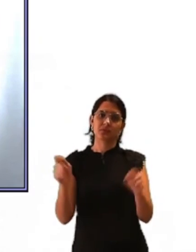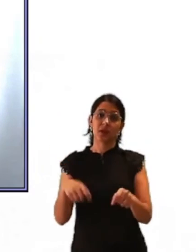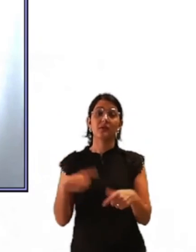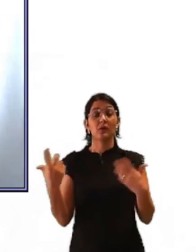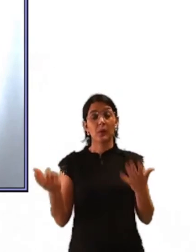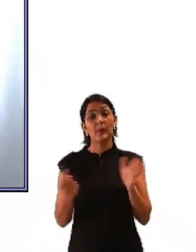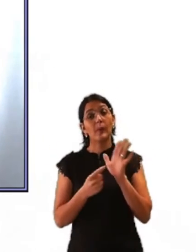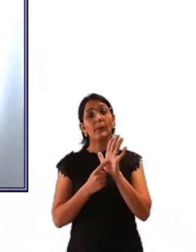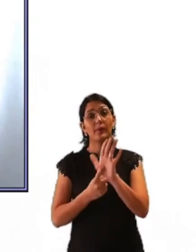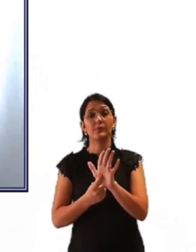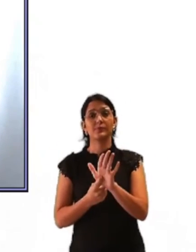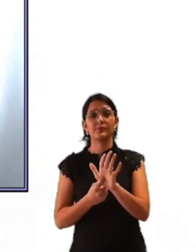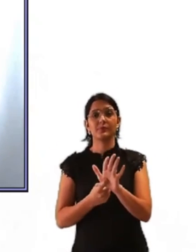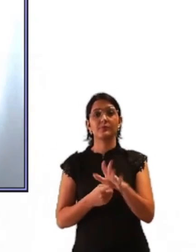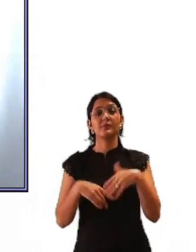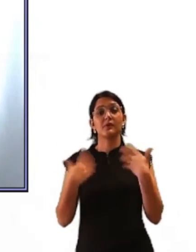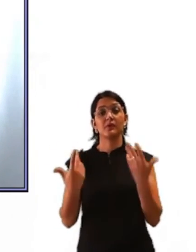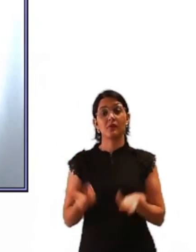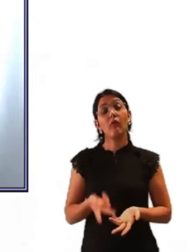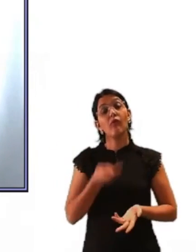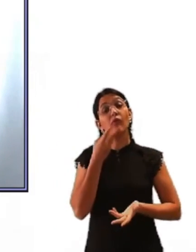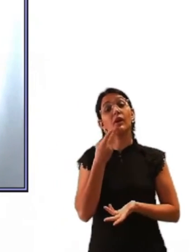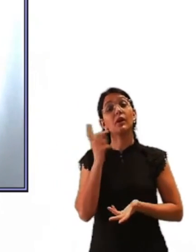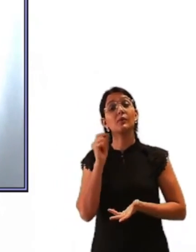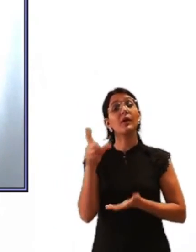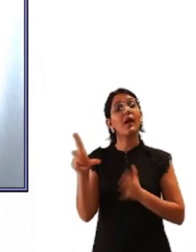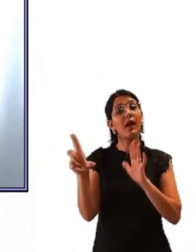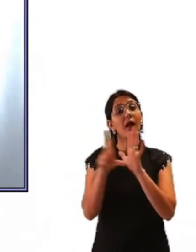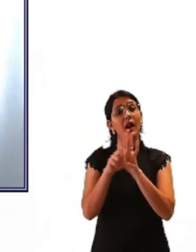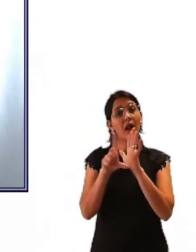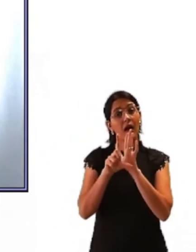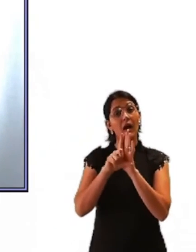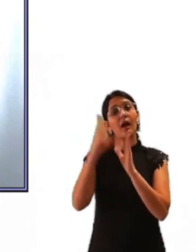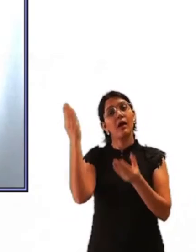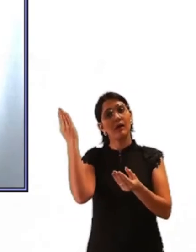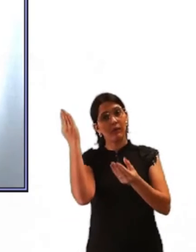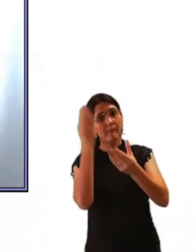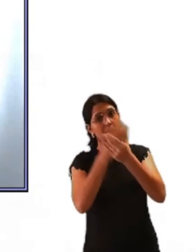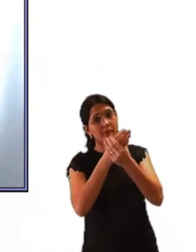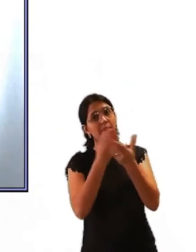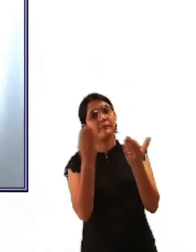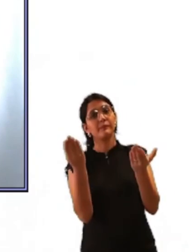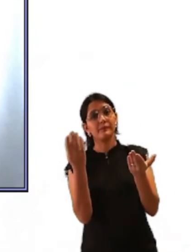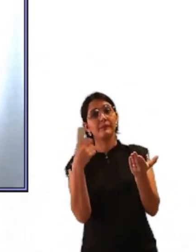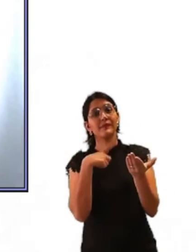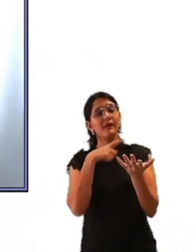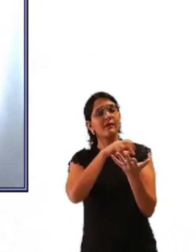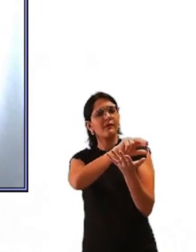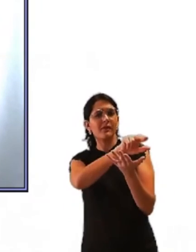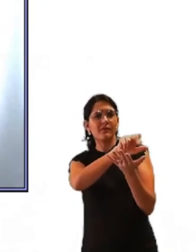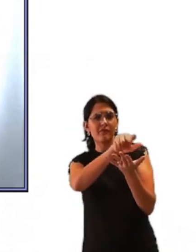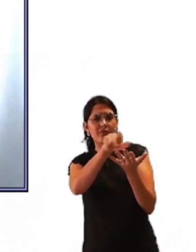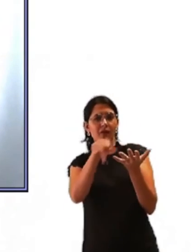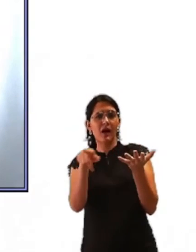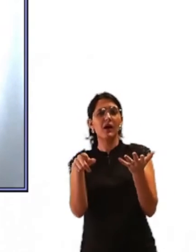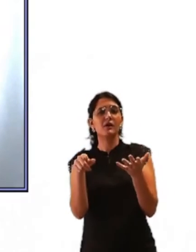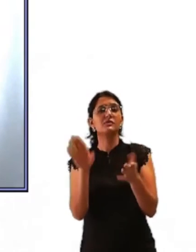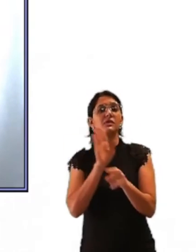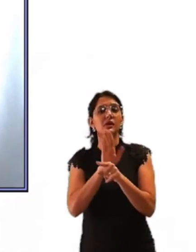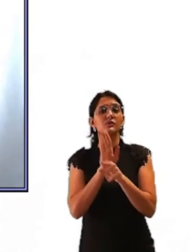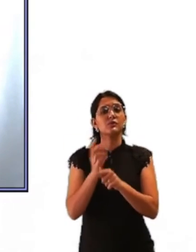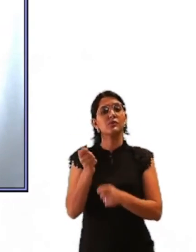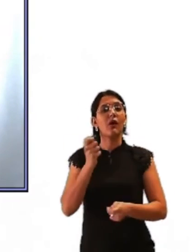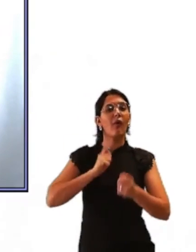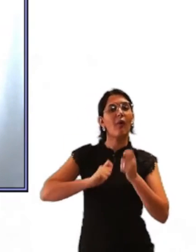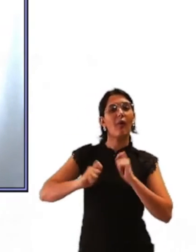ponto. Porque, legalmente falando, processualmente falando, os instrumentos de controle